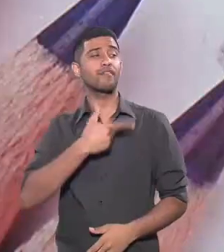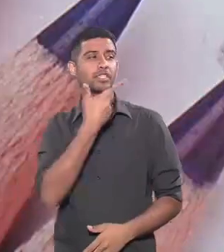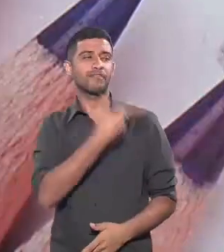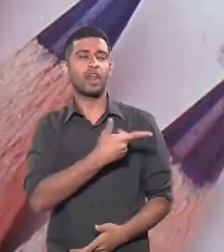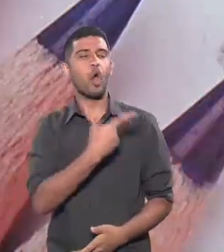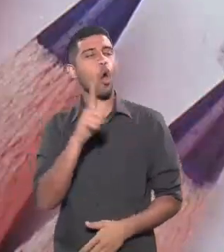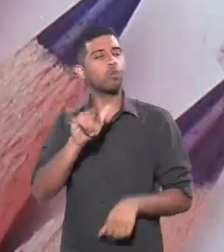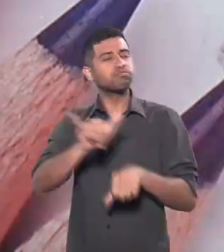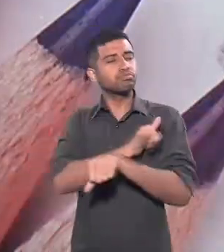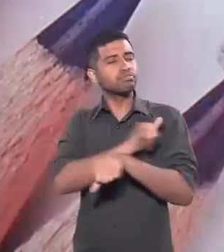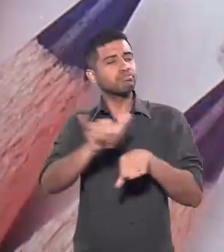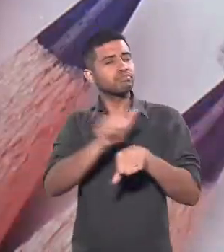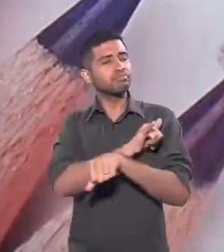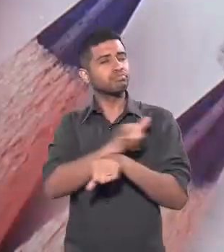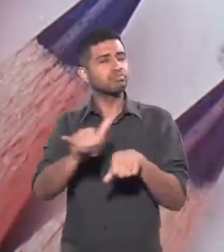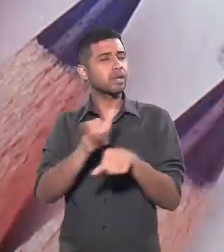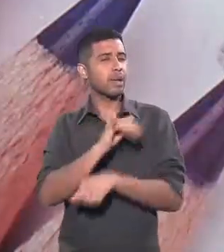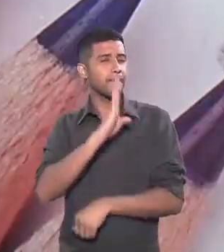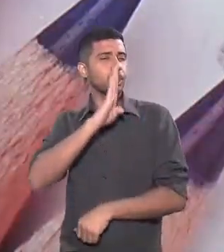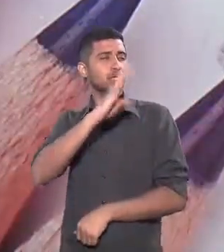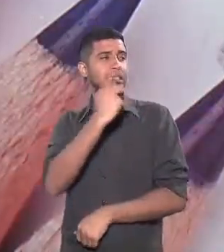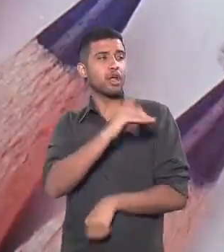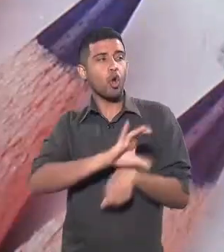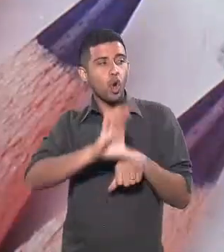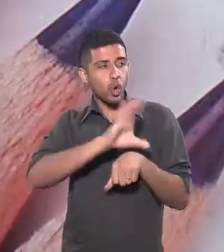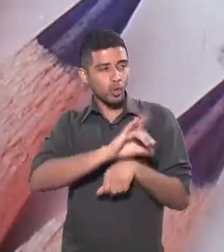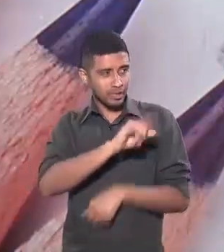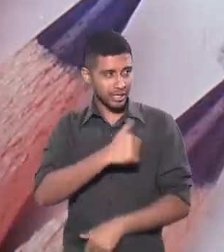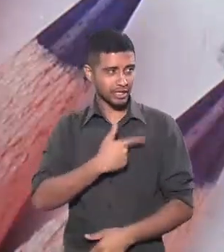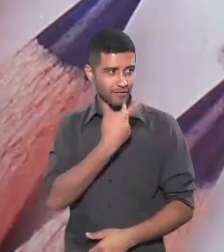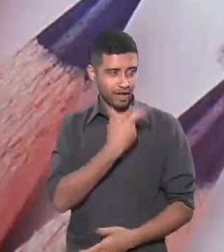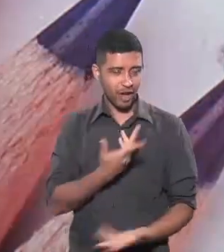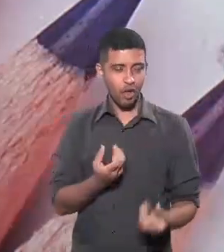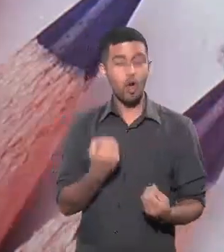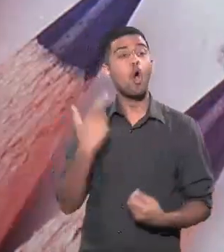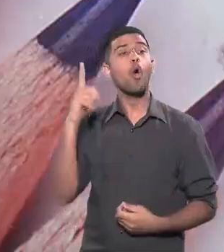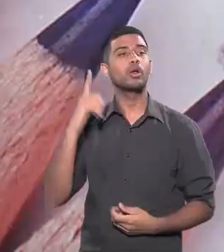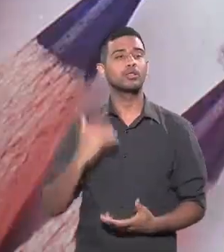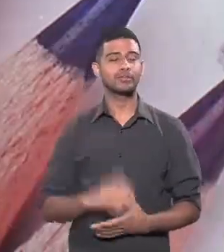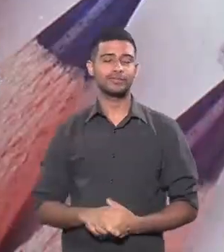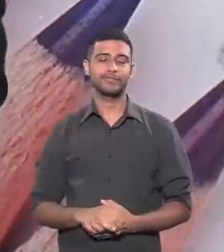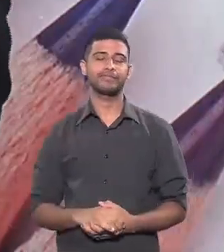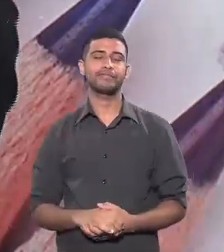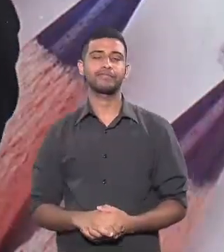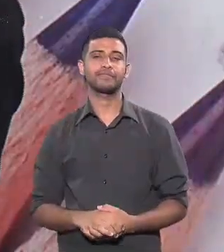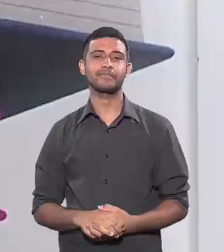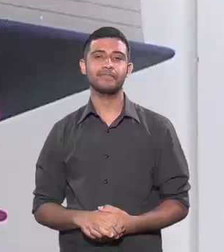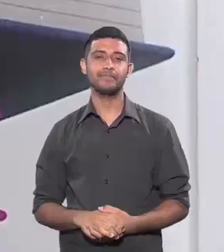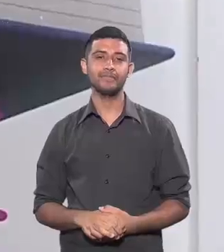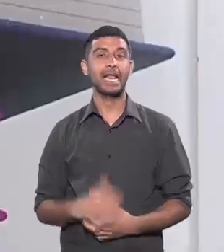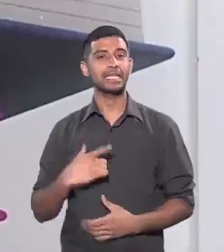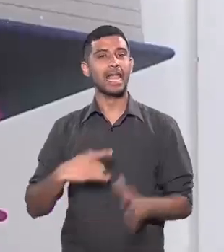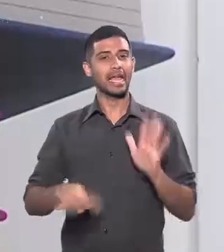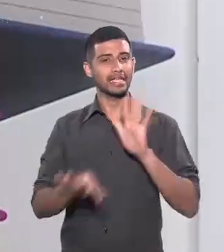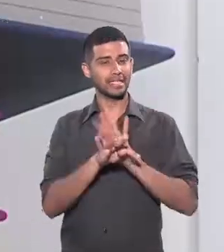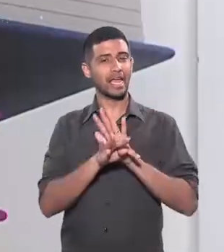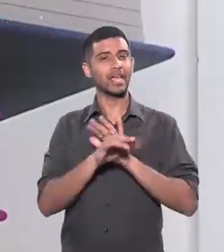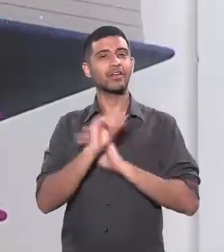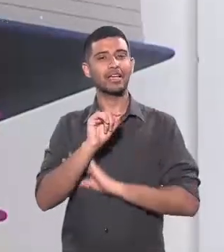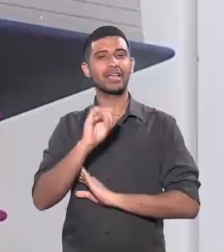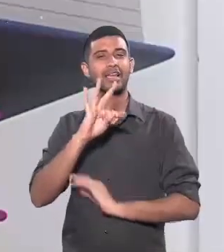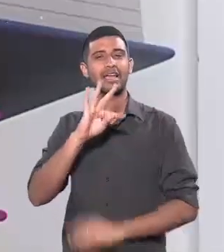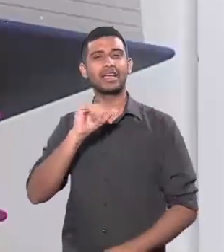outras manobras, né, que são, assim, prioridade no curso de vocês. Você falou dessa manobra, qual outra? Nós temos a técnica